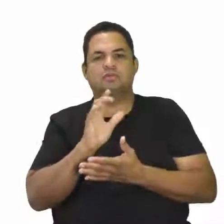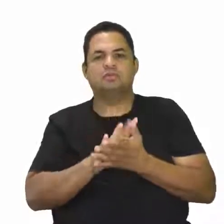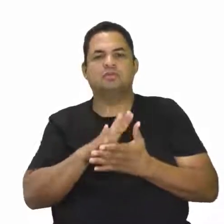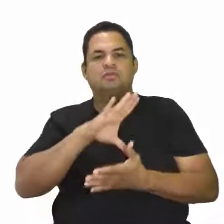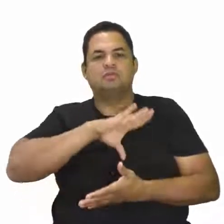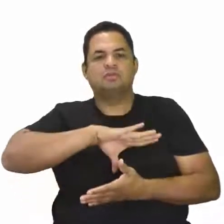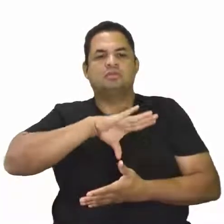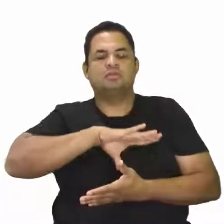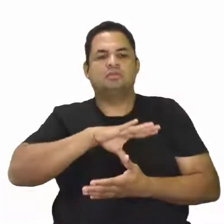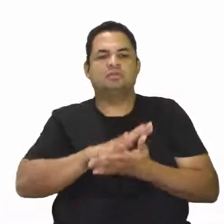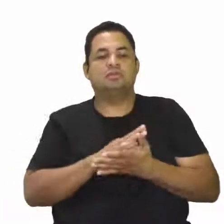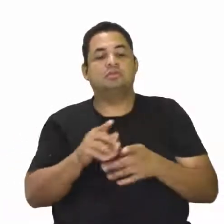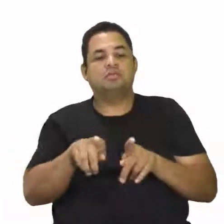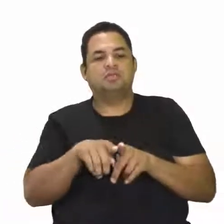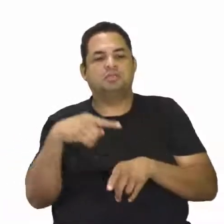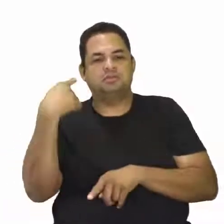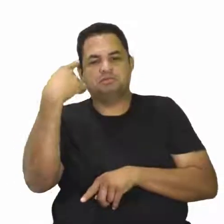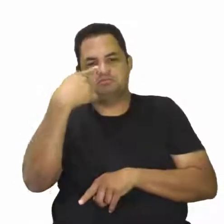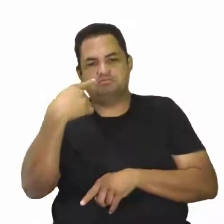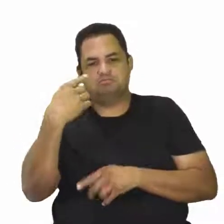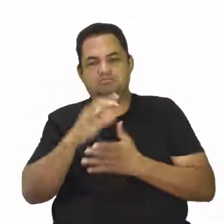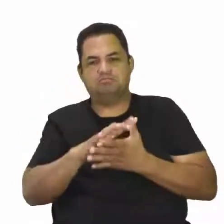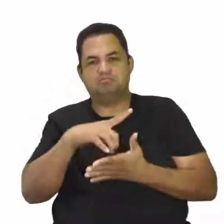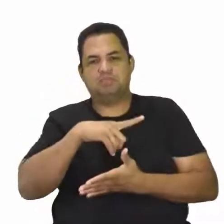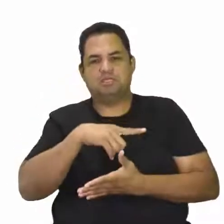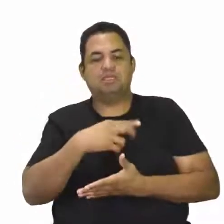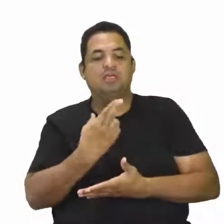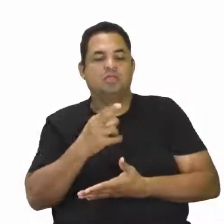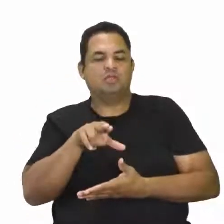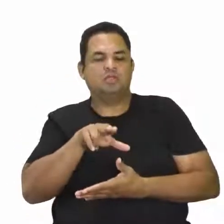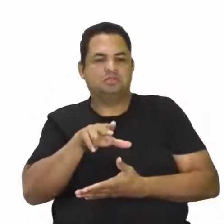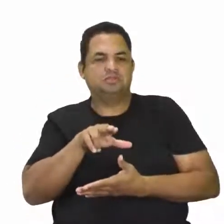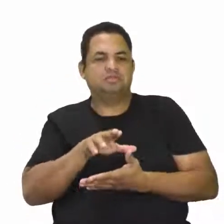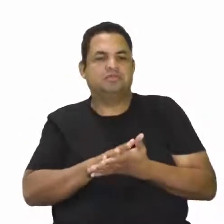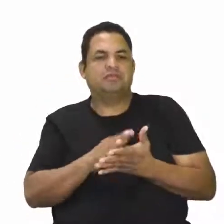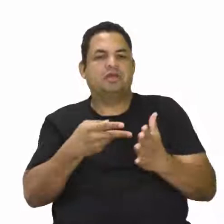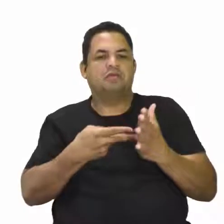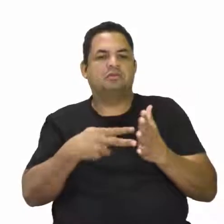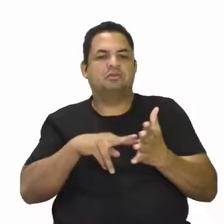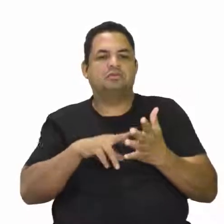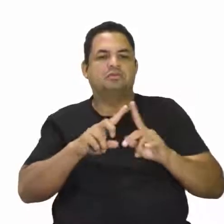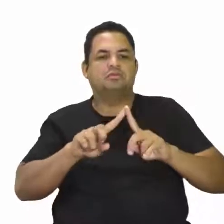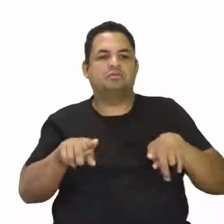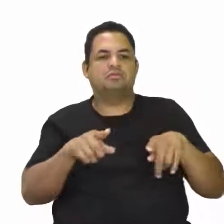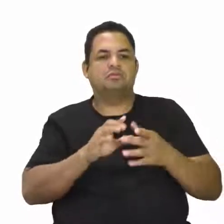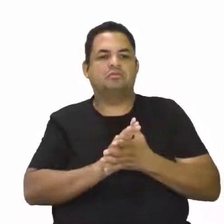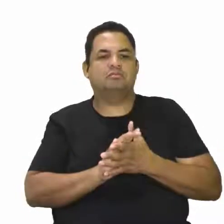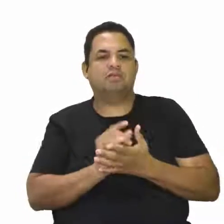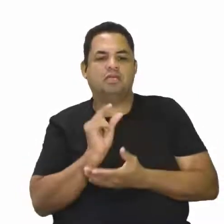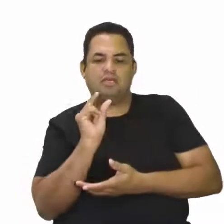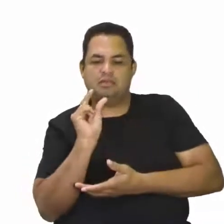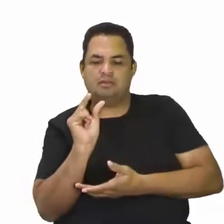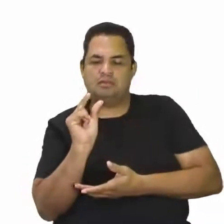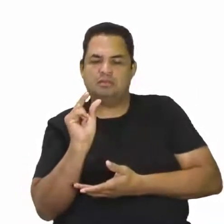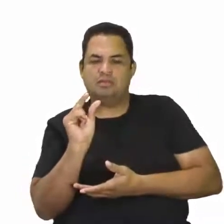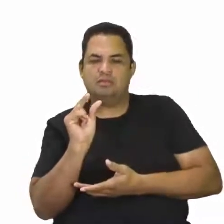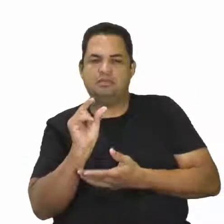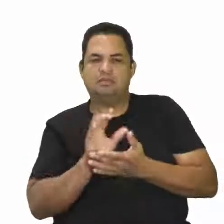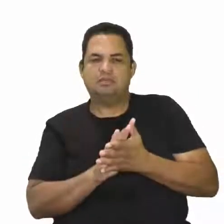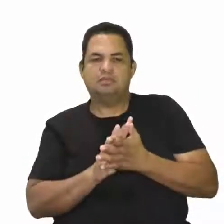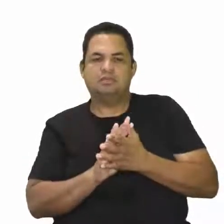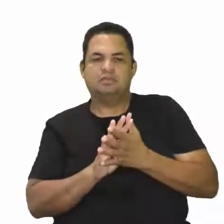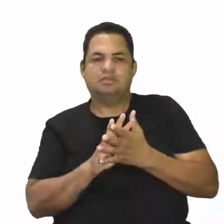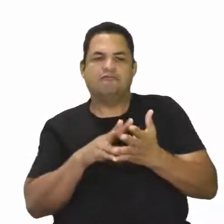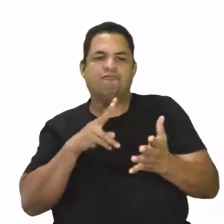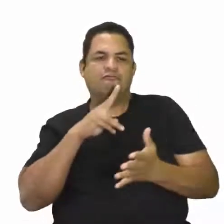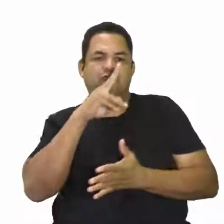em português e em espanhol possuem o mesmo significado, mas a sua sílaba tônica muda